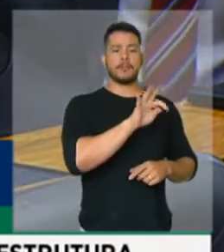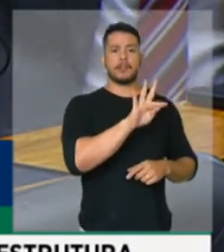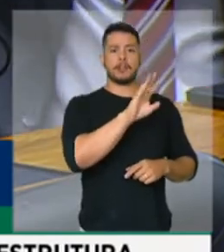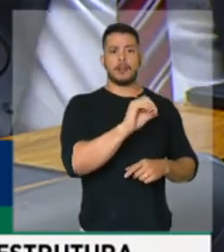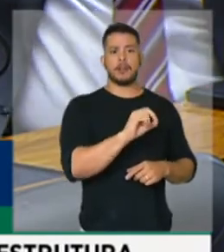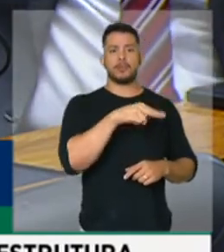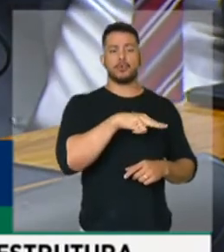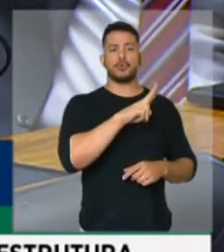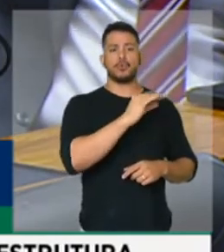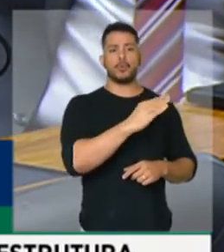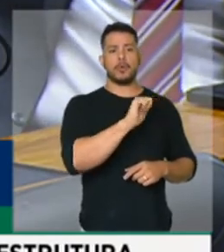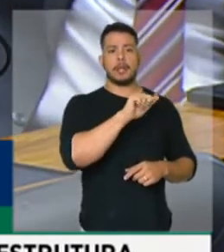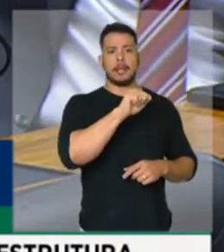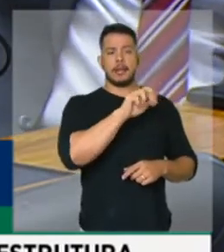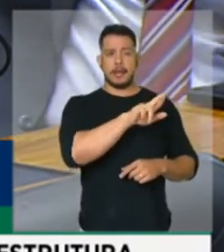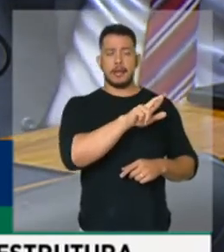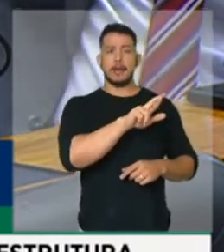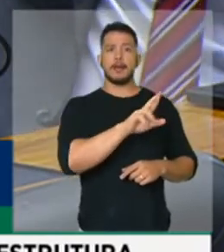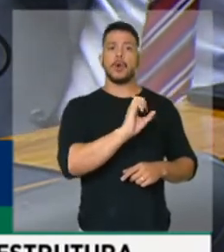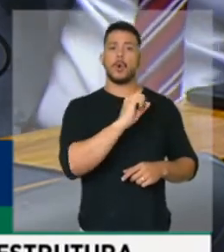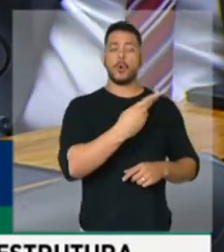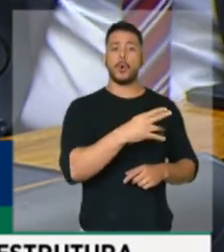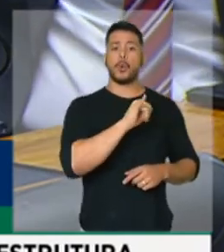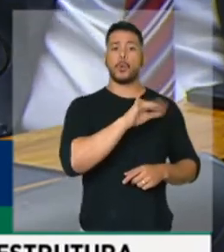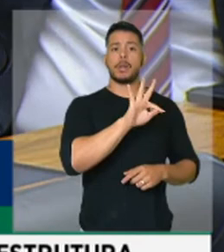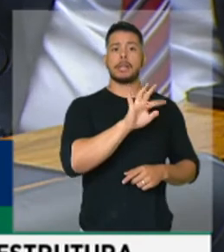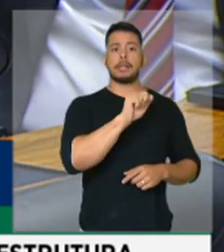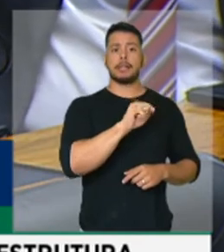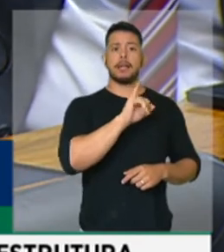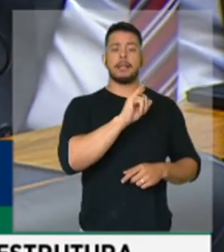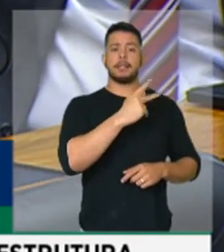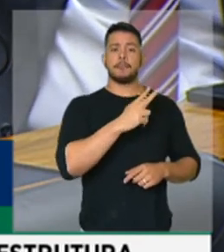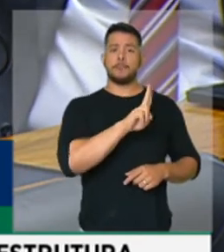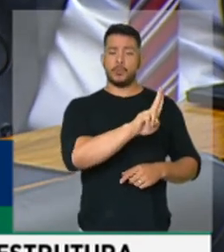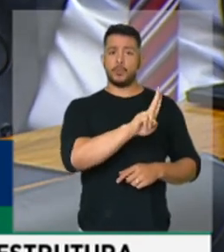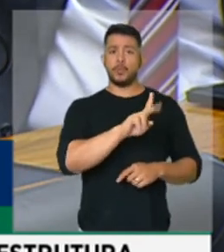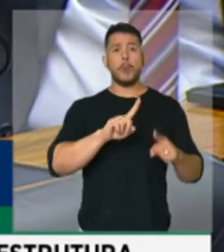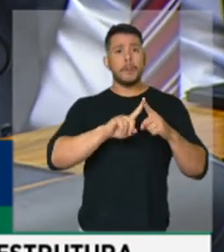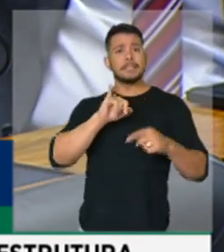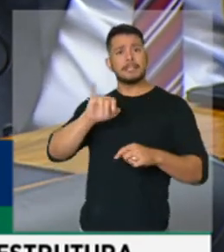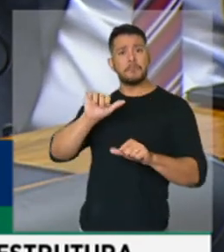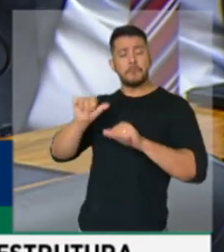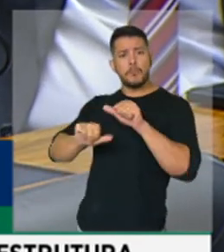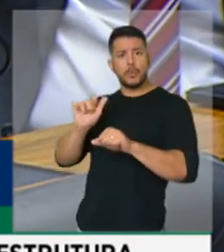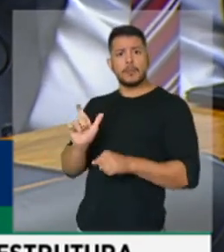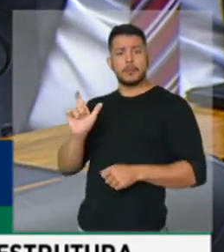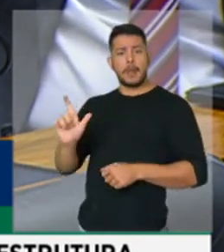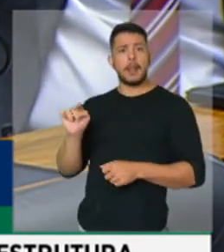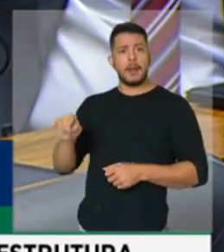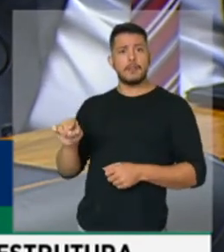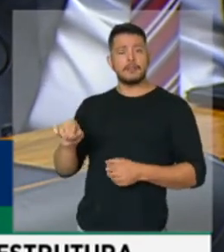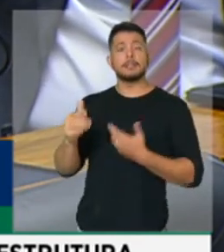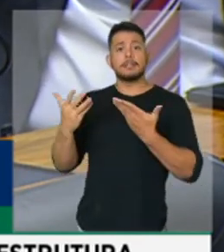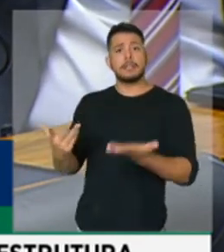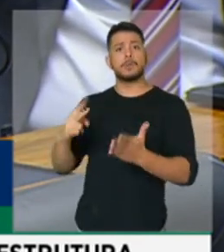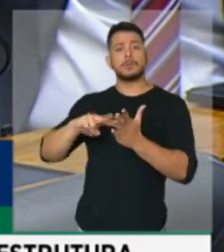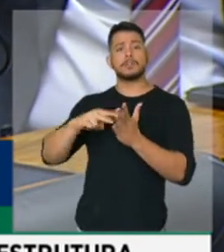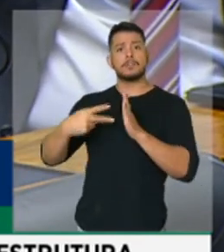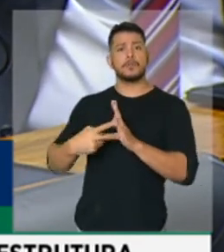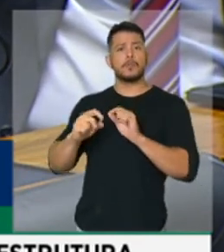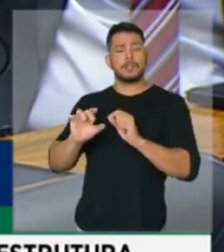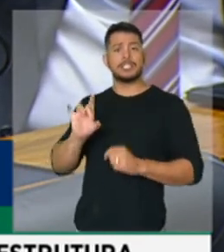Itaipu. Já a nova redação, com especificamente, assegura que apenas essas duas